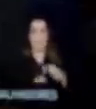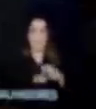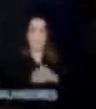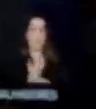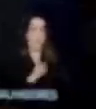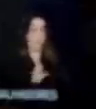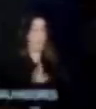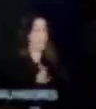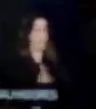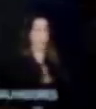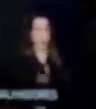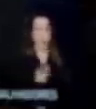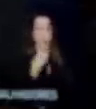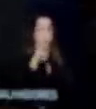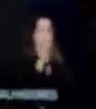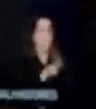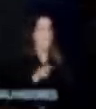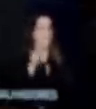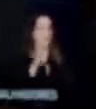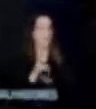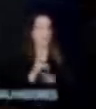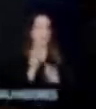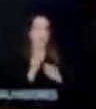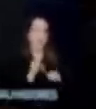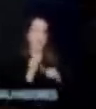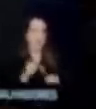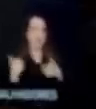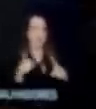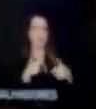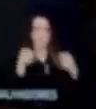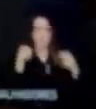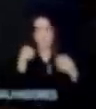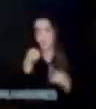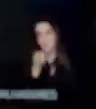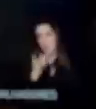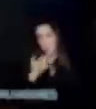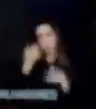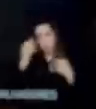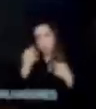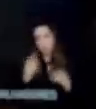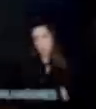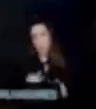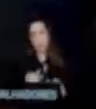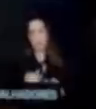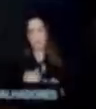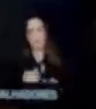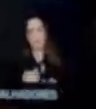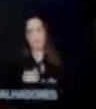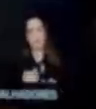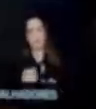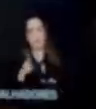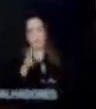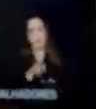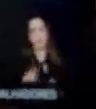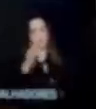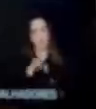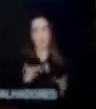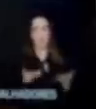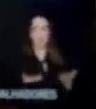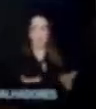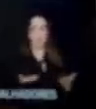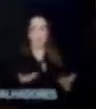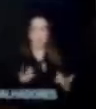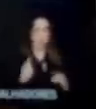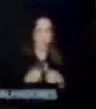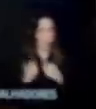não apenas uma perspectiva de emprego decente em função das plataformas que oferecem serviço